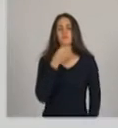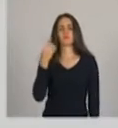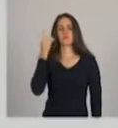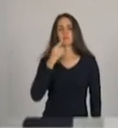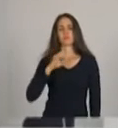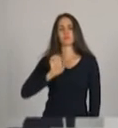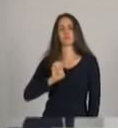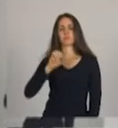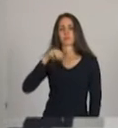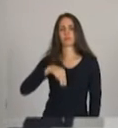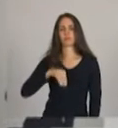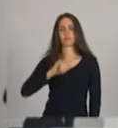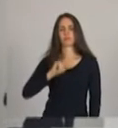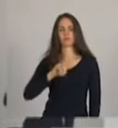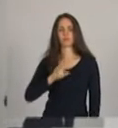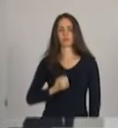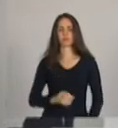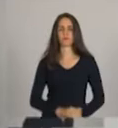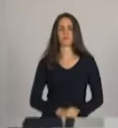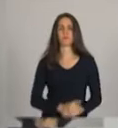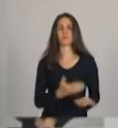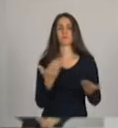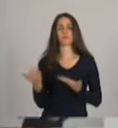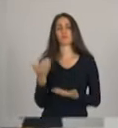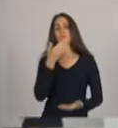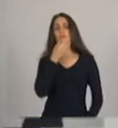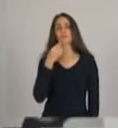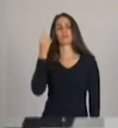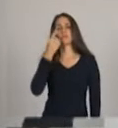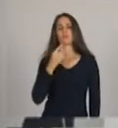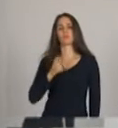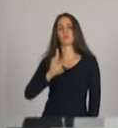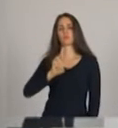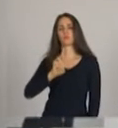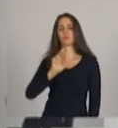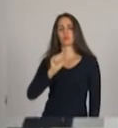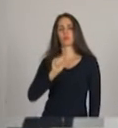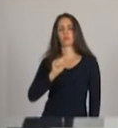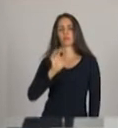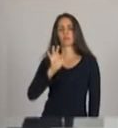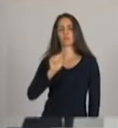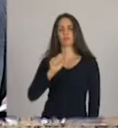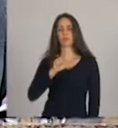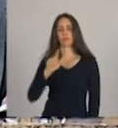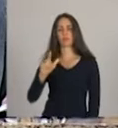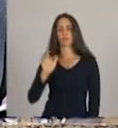Mamério. Próximo orador, doutor Rafael Favato. Tem 5 minutos.